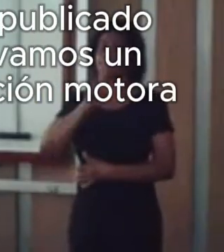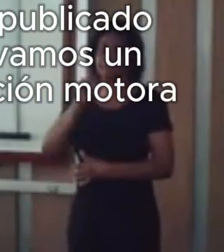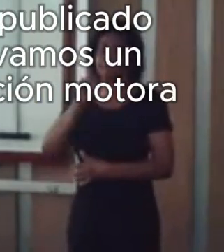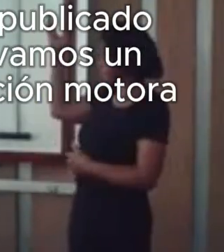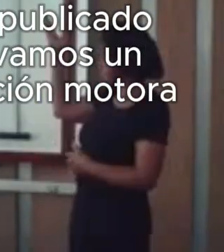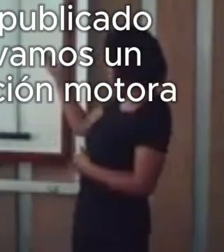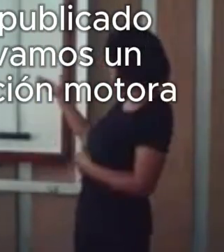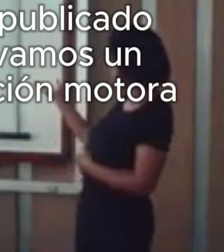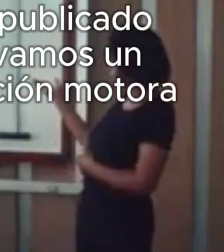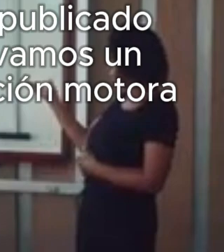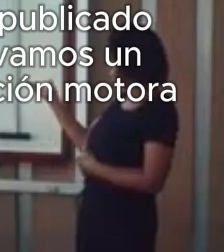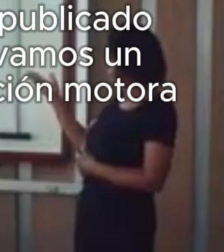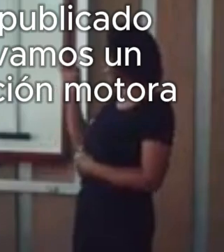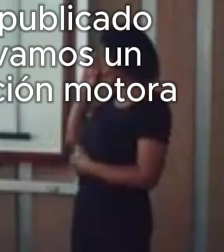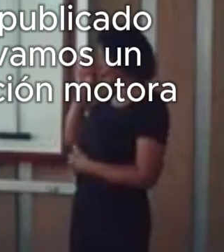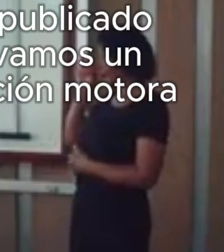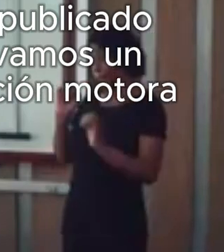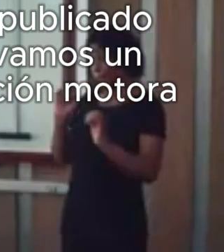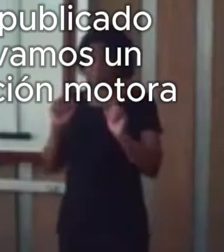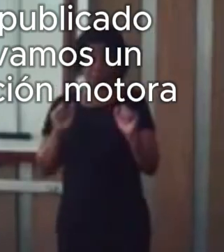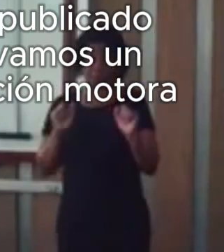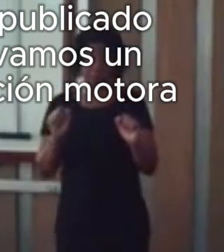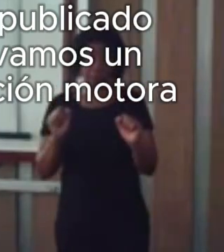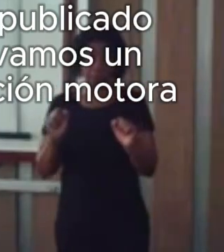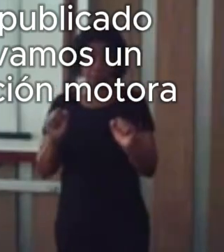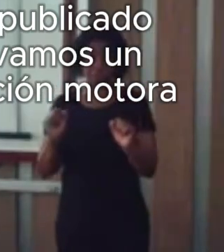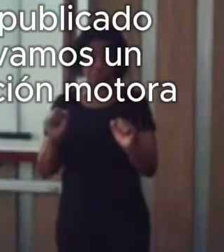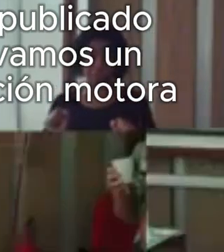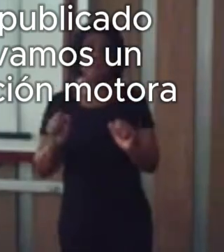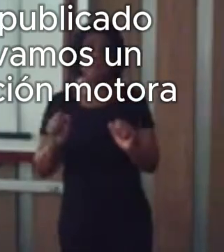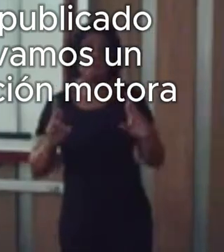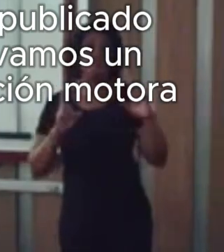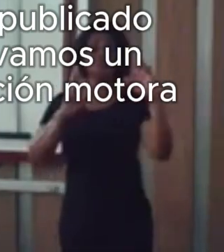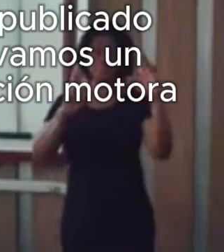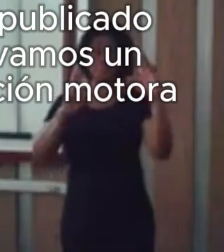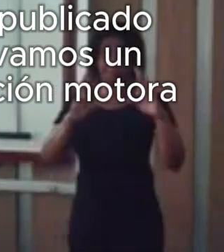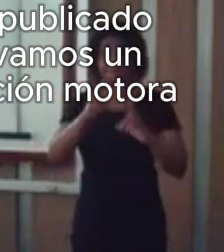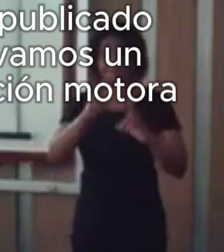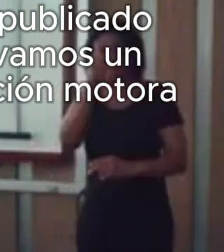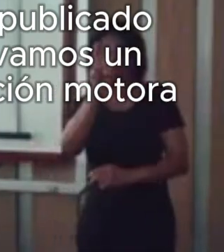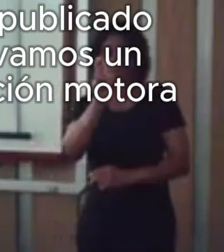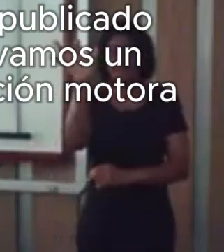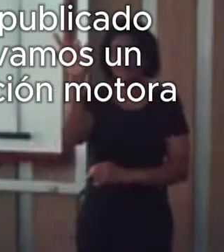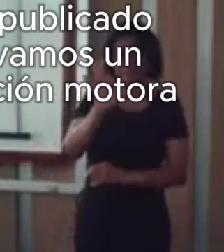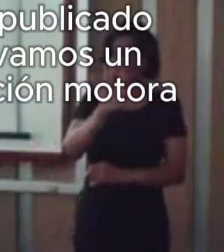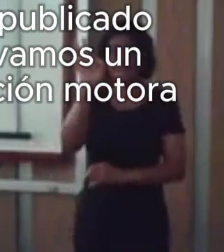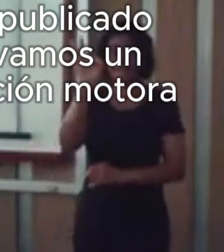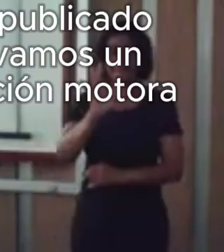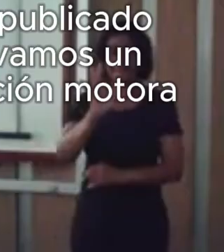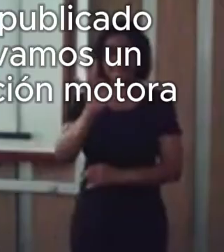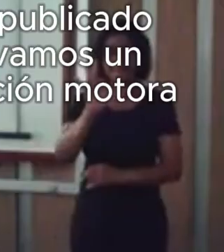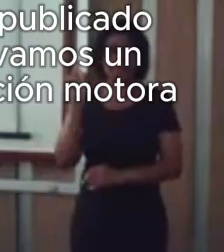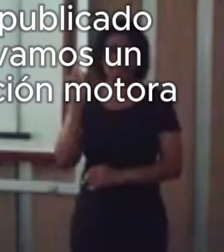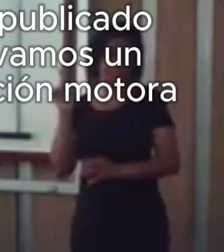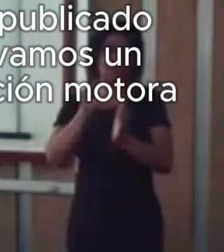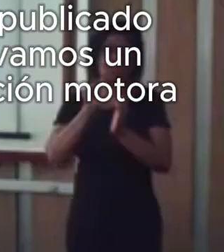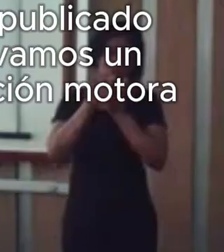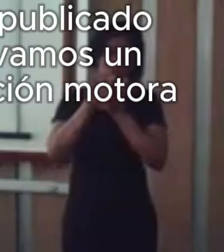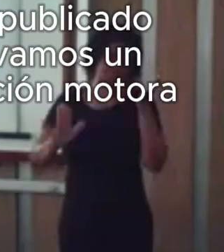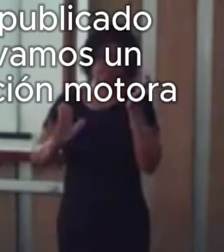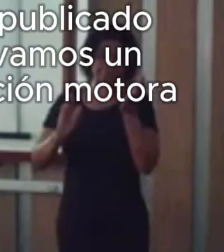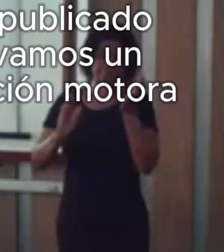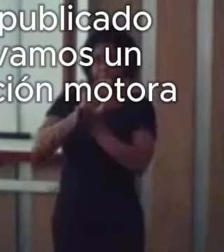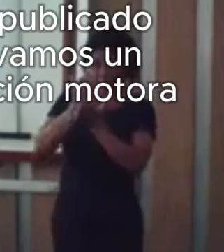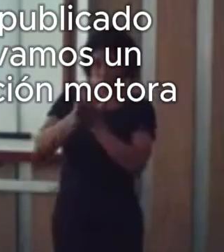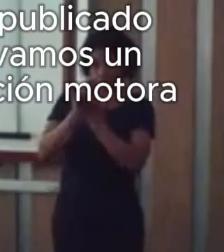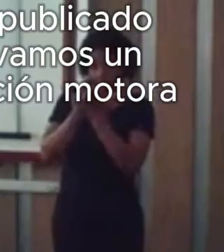aqui. Então, embora o que esperado seja 15%, aqui são outros trabalhos na literatura, no